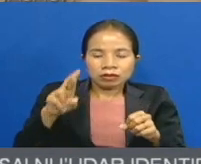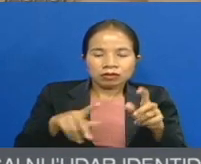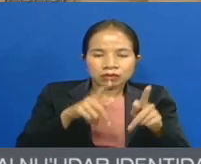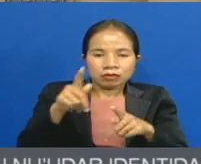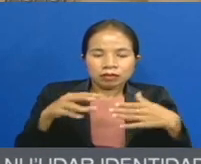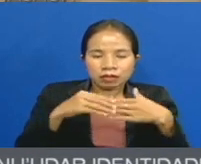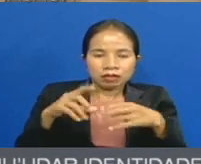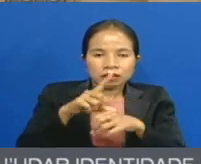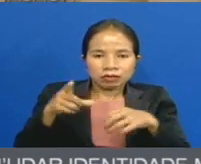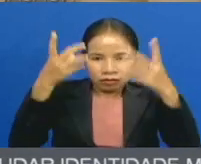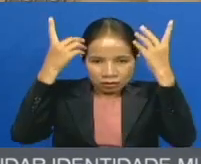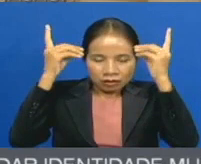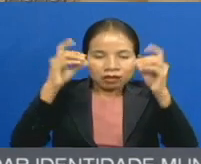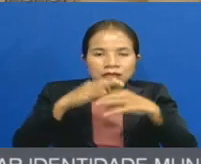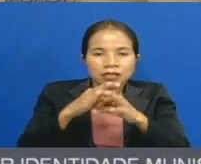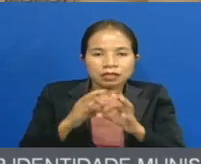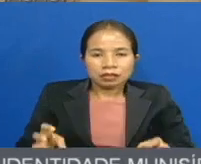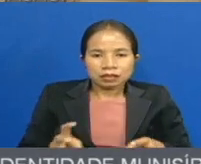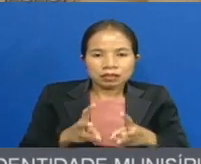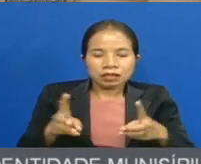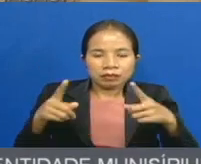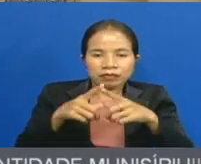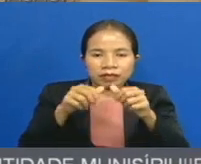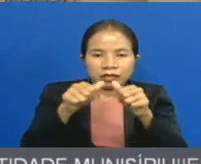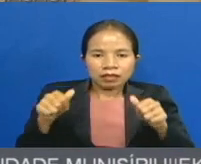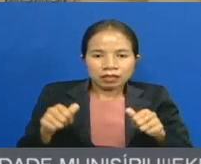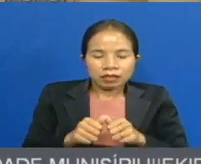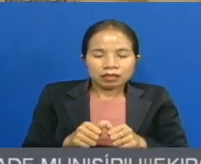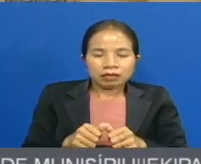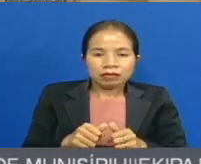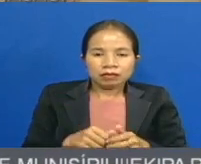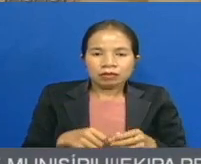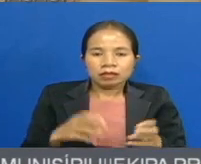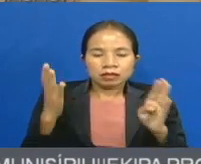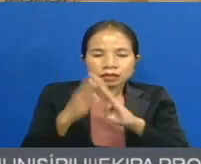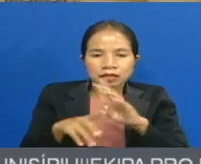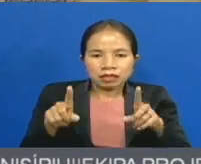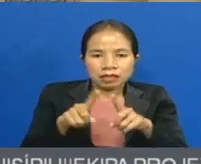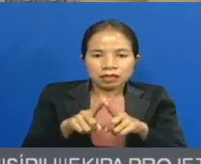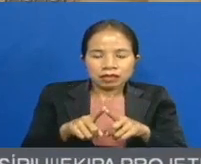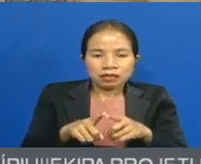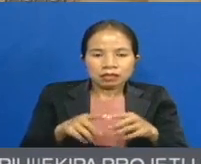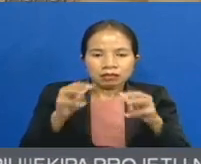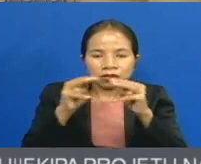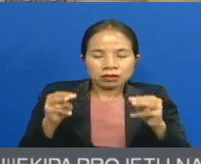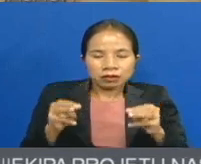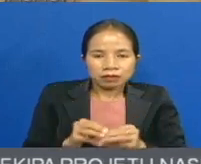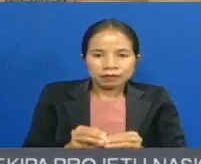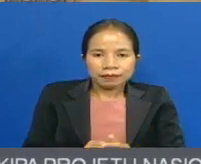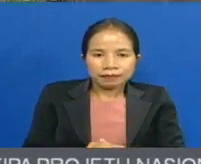local, decide radia estrada Bafatin Aileu Baumeta, nebessa inudar identidade município.